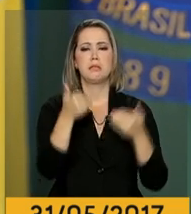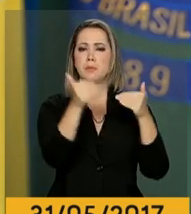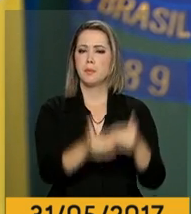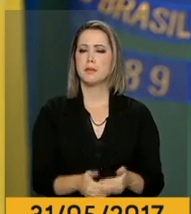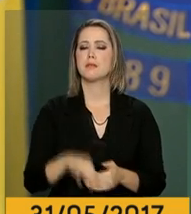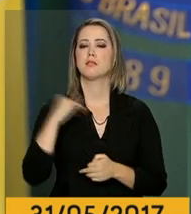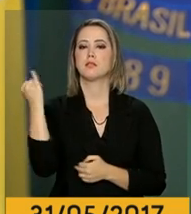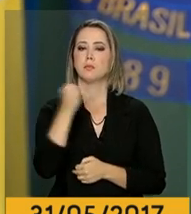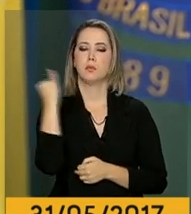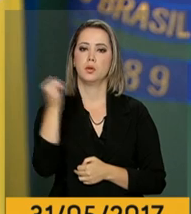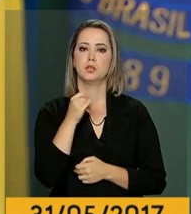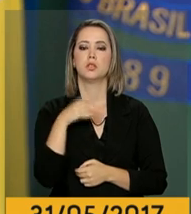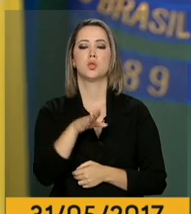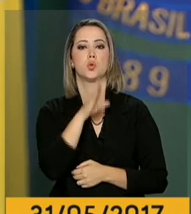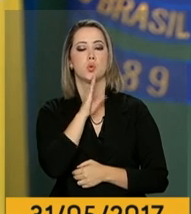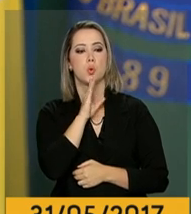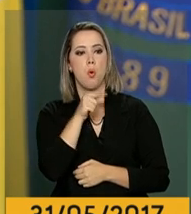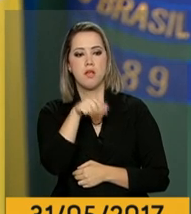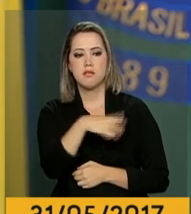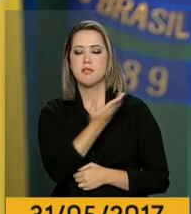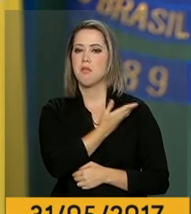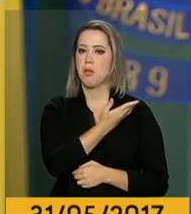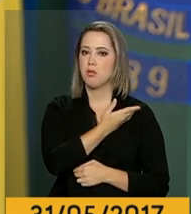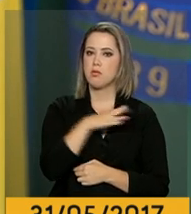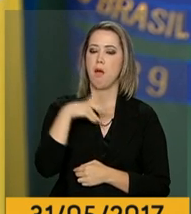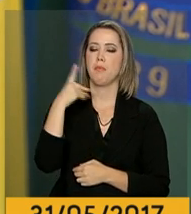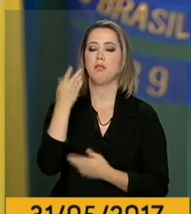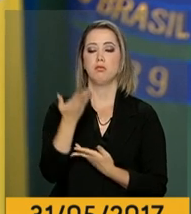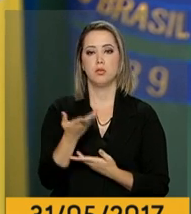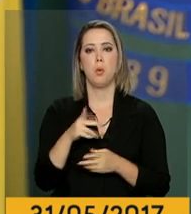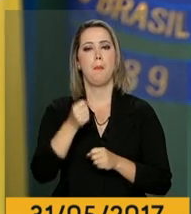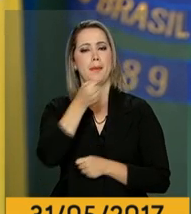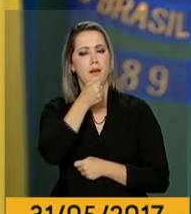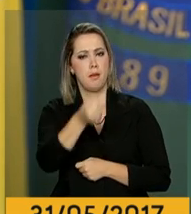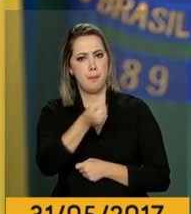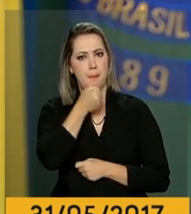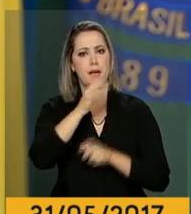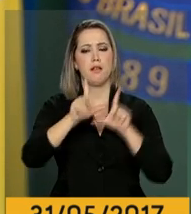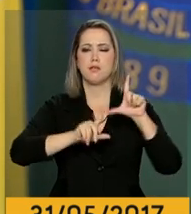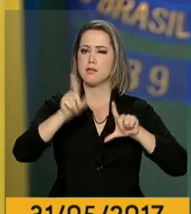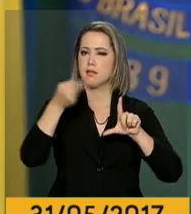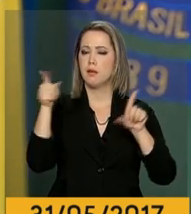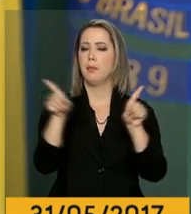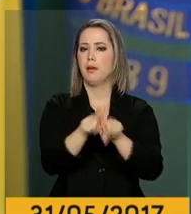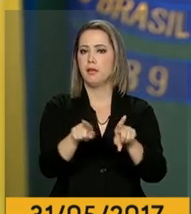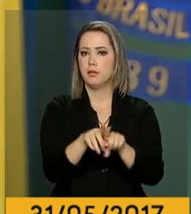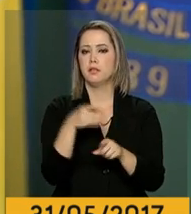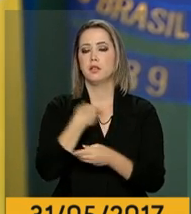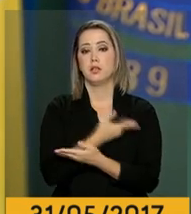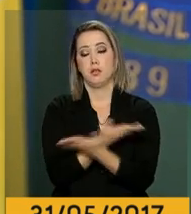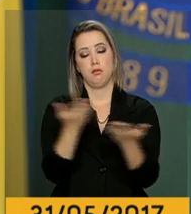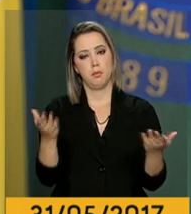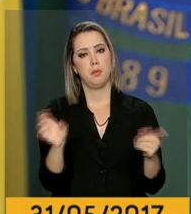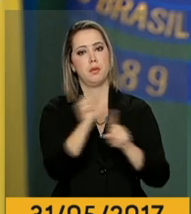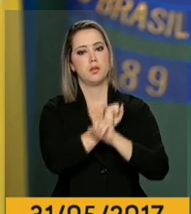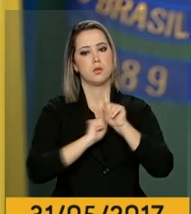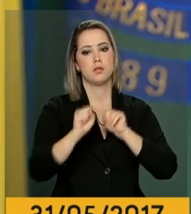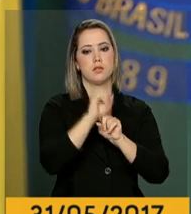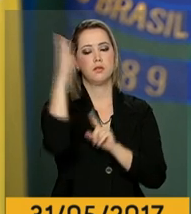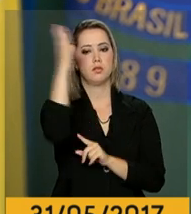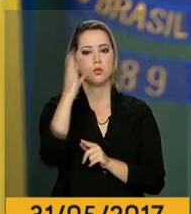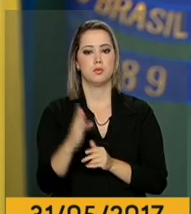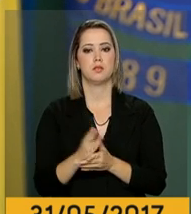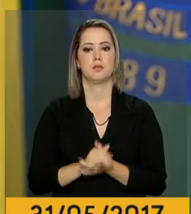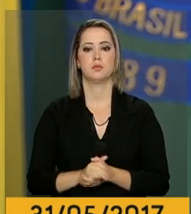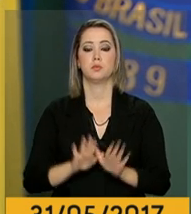muito expressiva, reconhecida pelos colegas, reconhecida pela imprensa e reconhecida pela sociedade